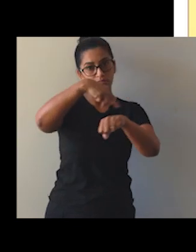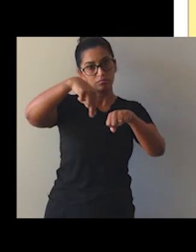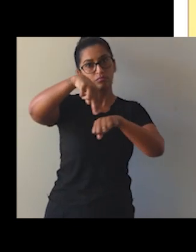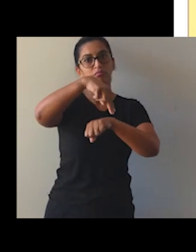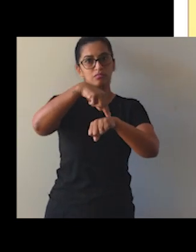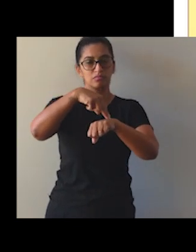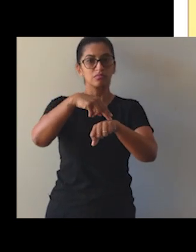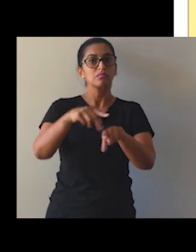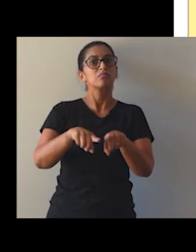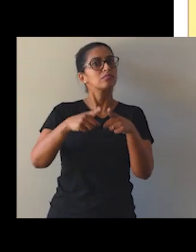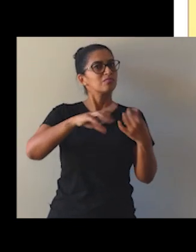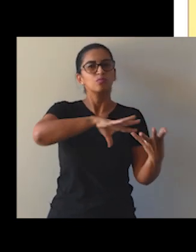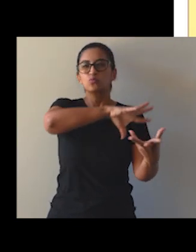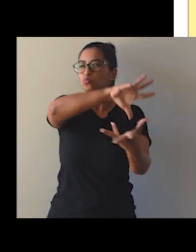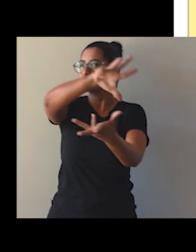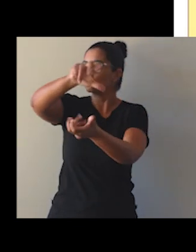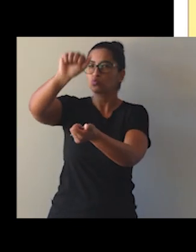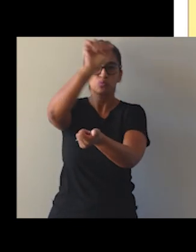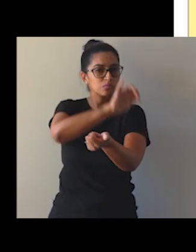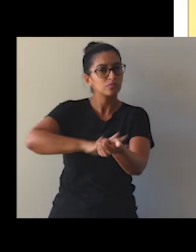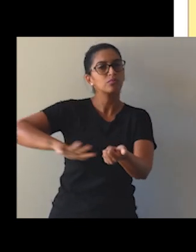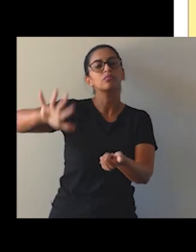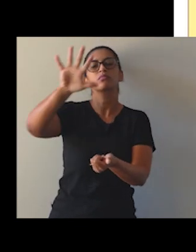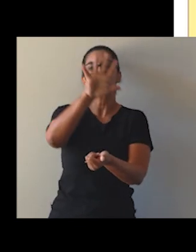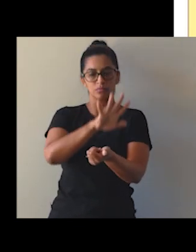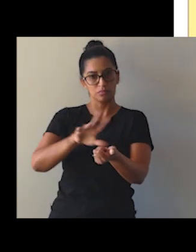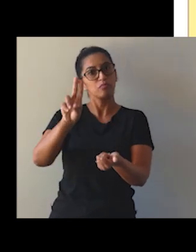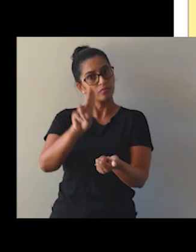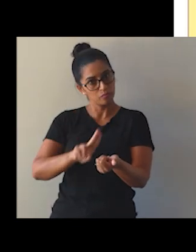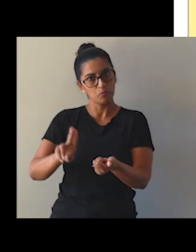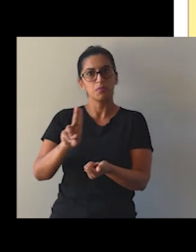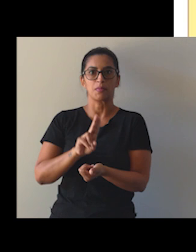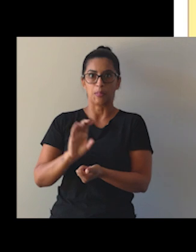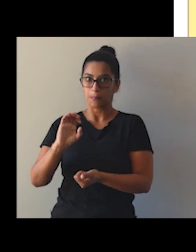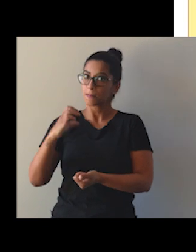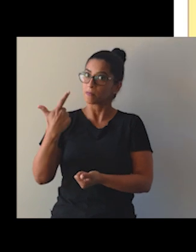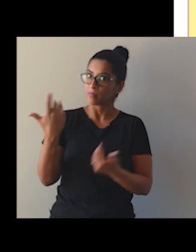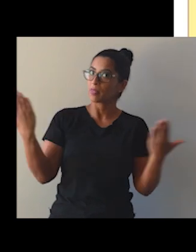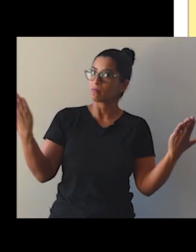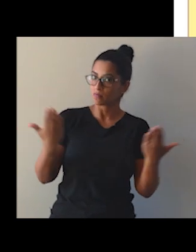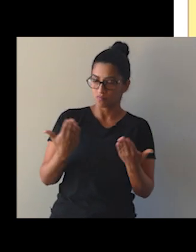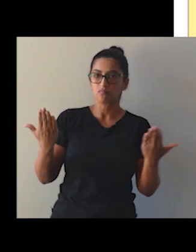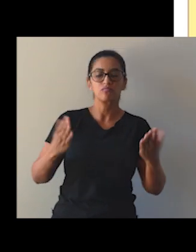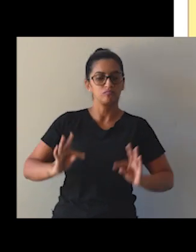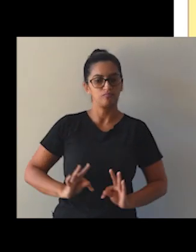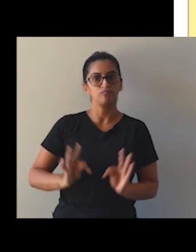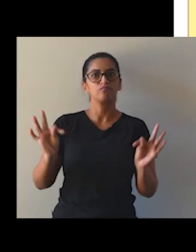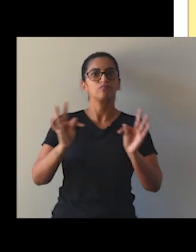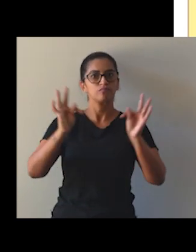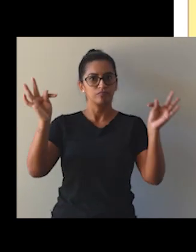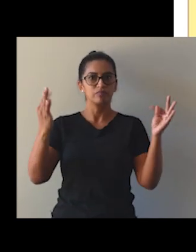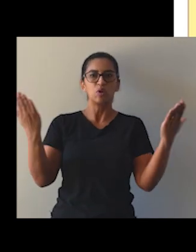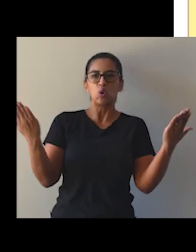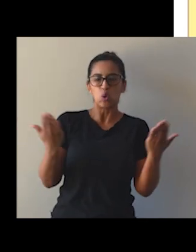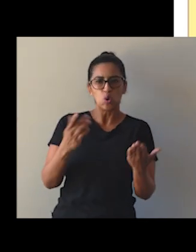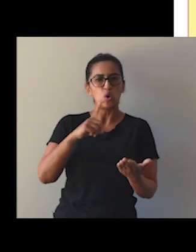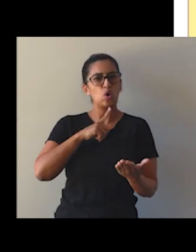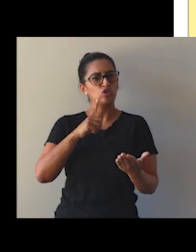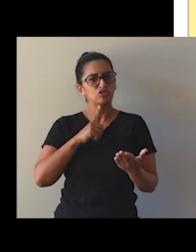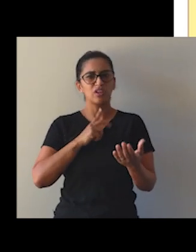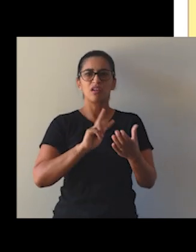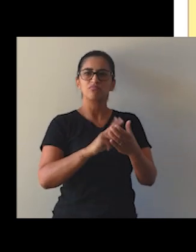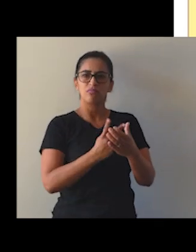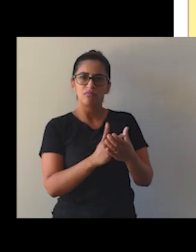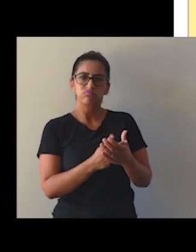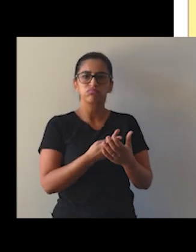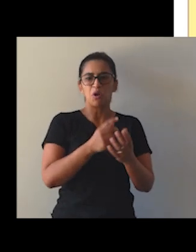até hoje em todo o mundo. Embora tenha muita tecnologia, muitos programas de computadores que facilitem a